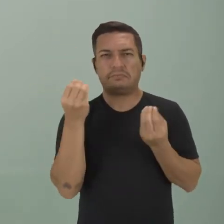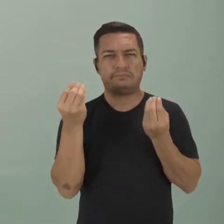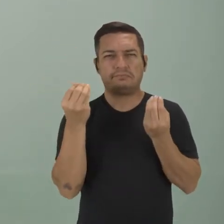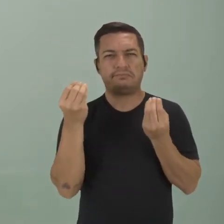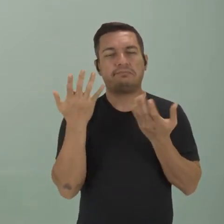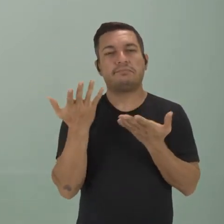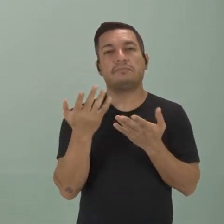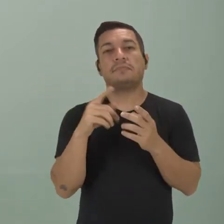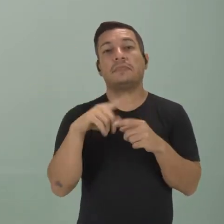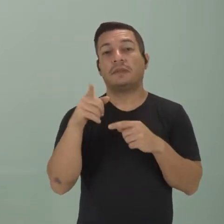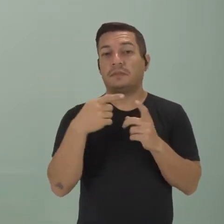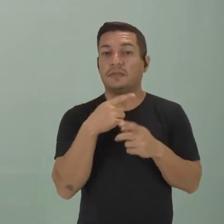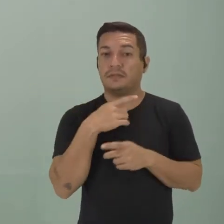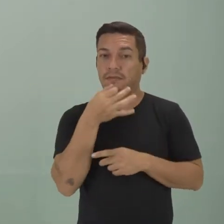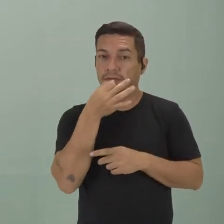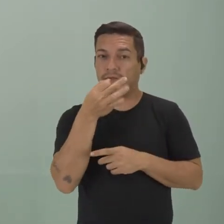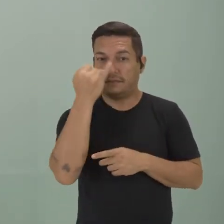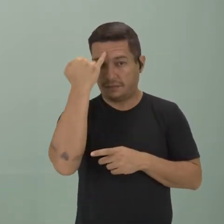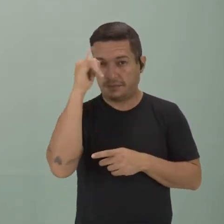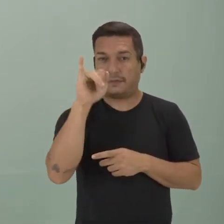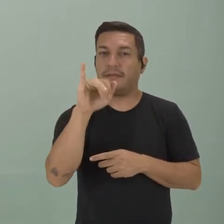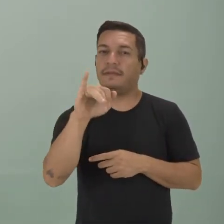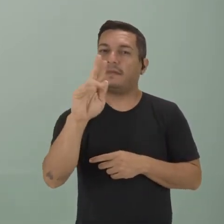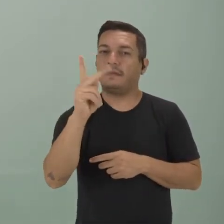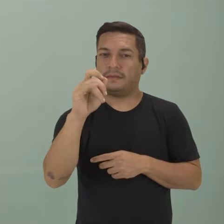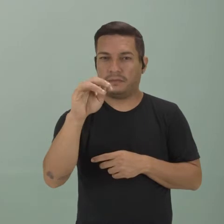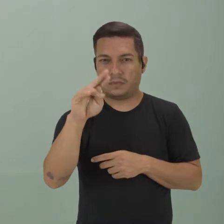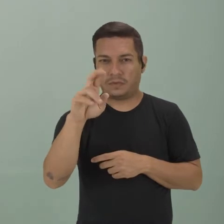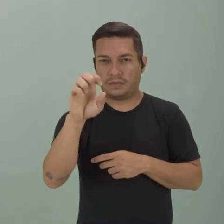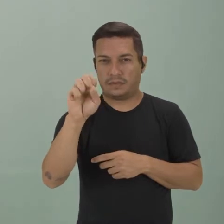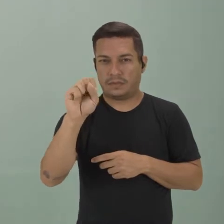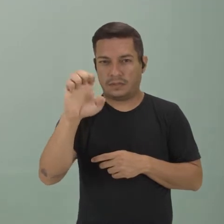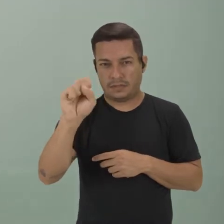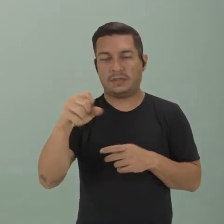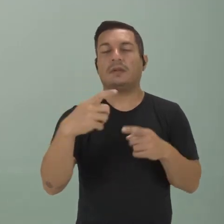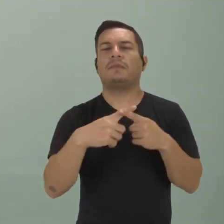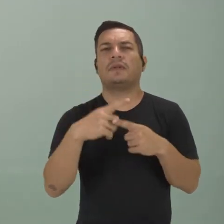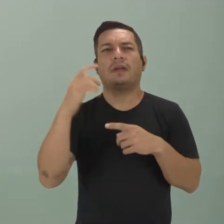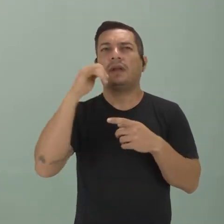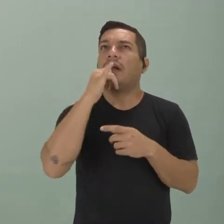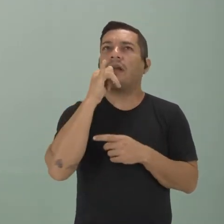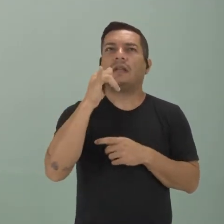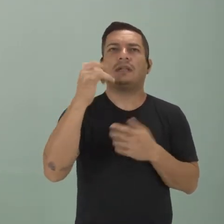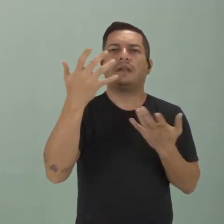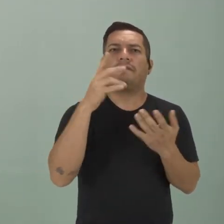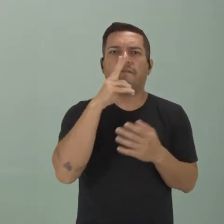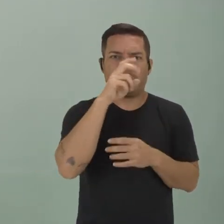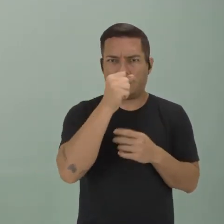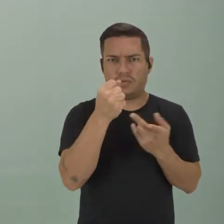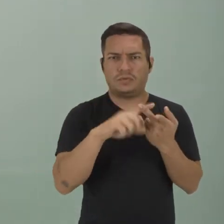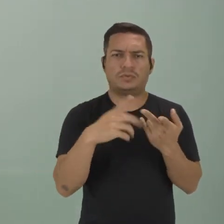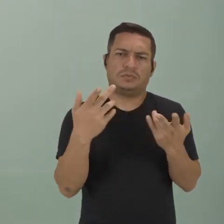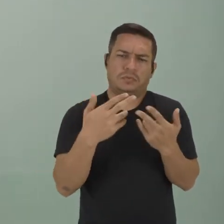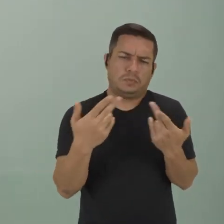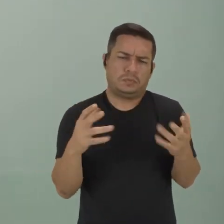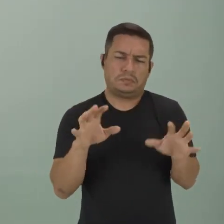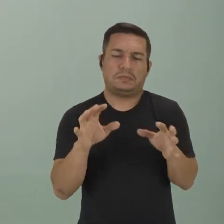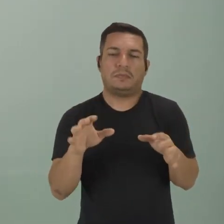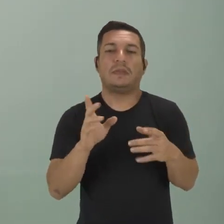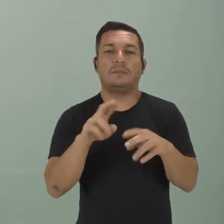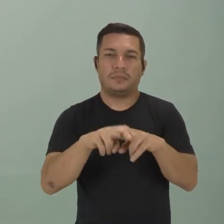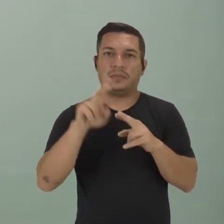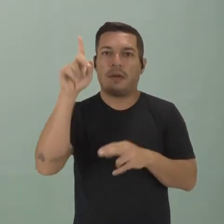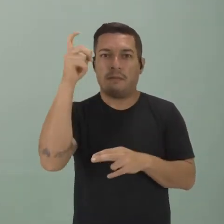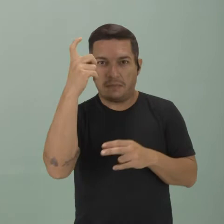queimou? Depois você sugeriu uma hipótese, queimou porque foi uma descarga de elétrica muito forte ou algo desse